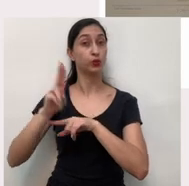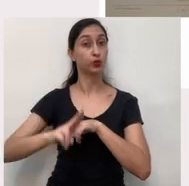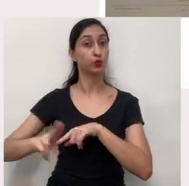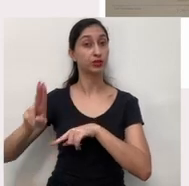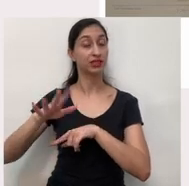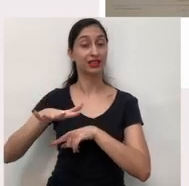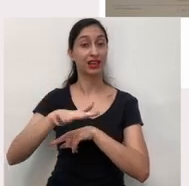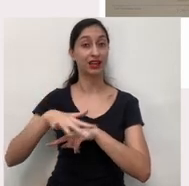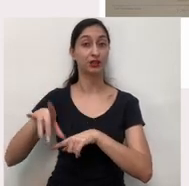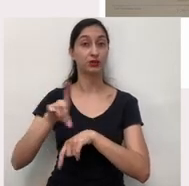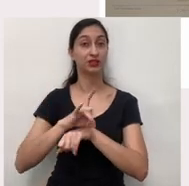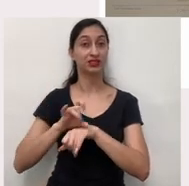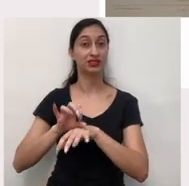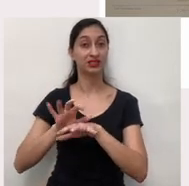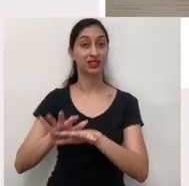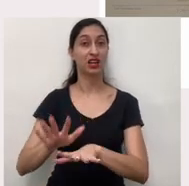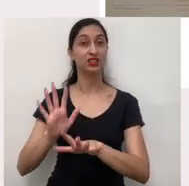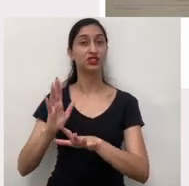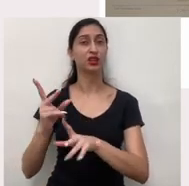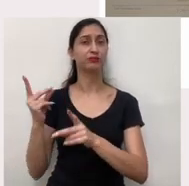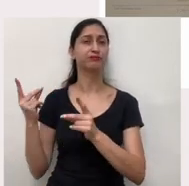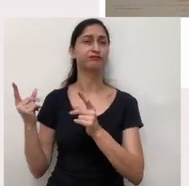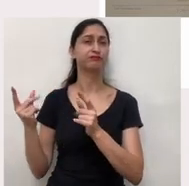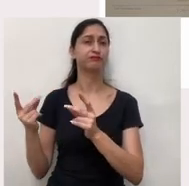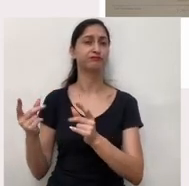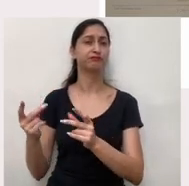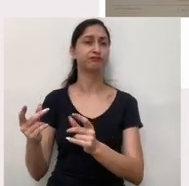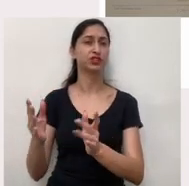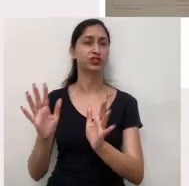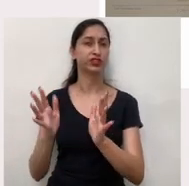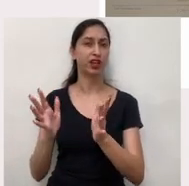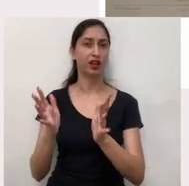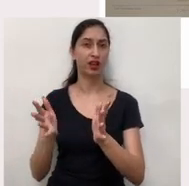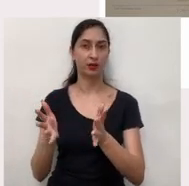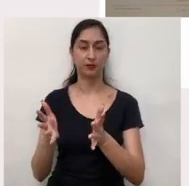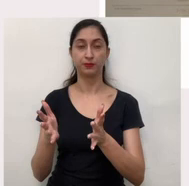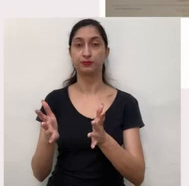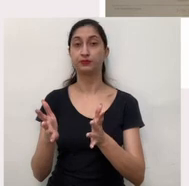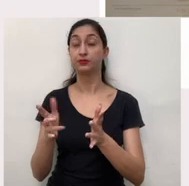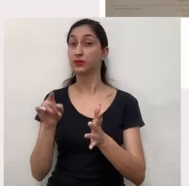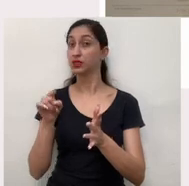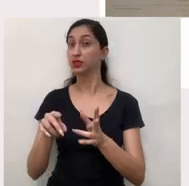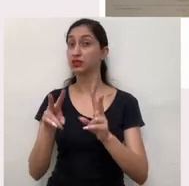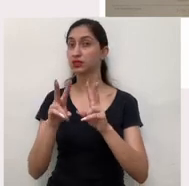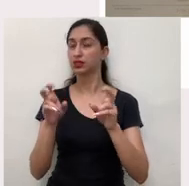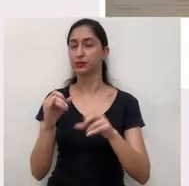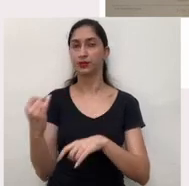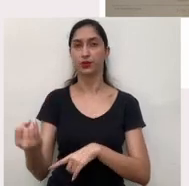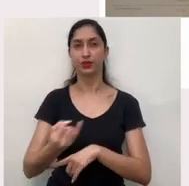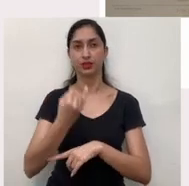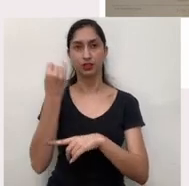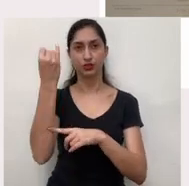do design há algum tempo. Criou-se um grupo muito importante